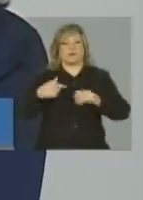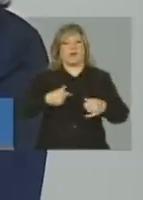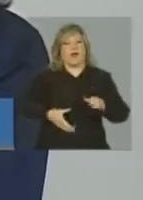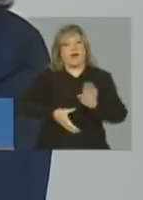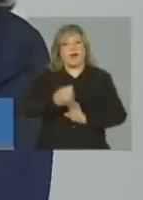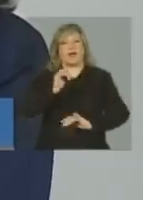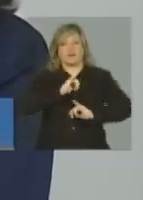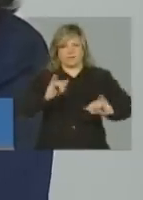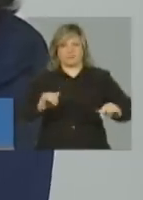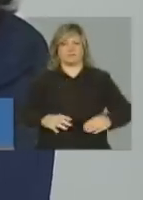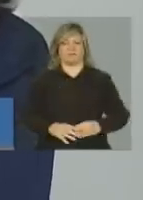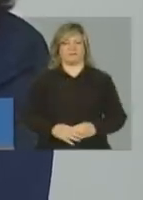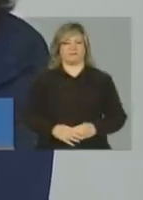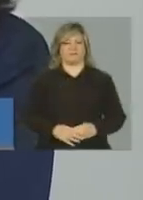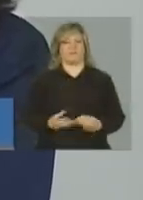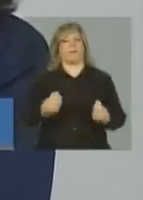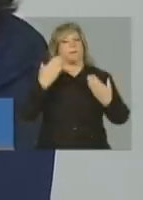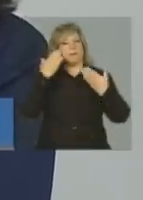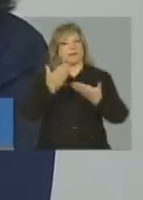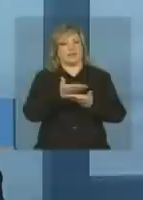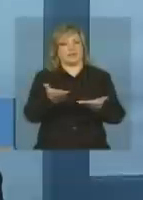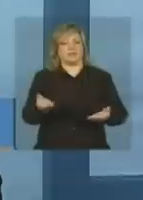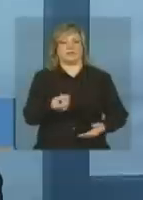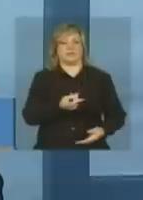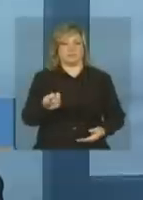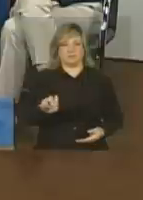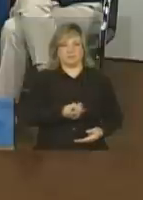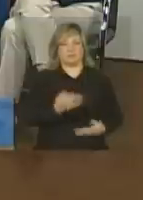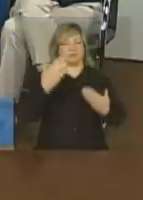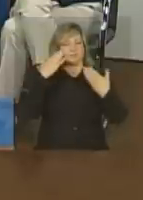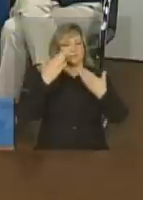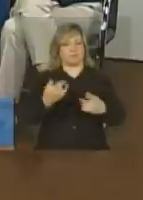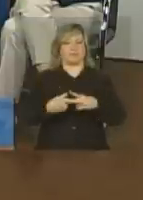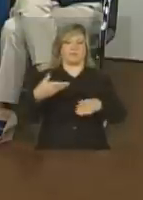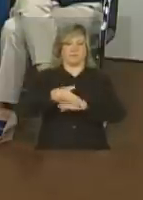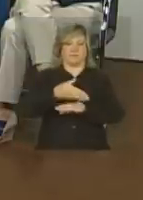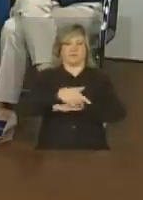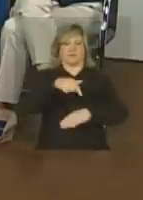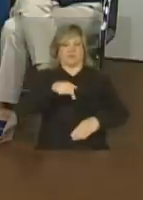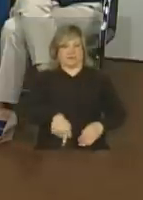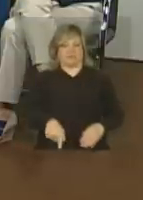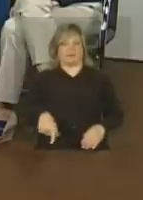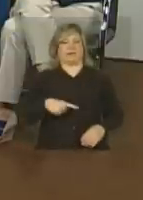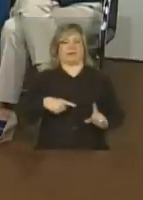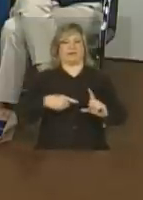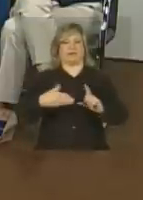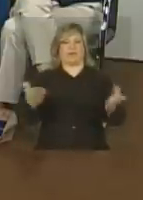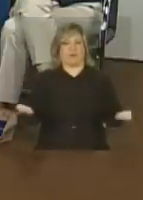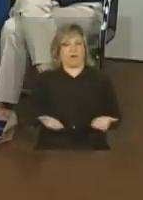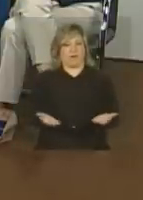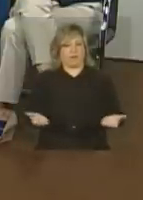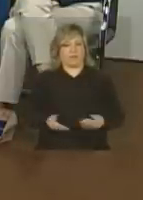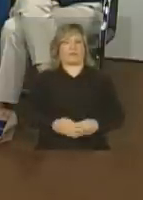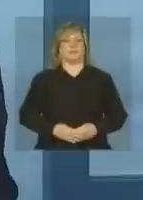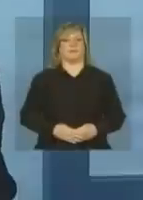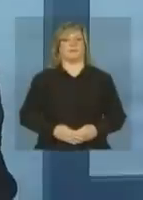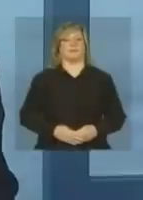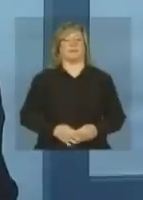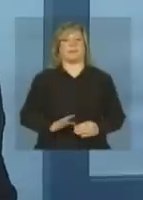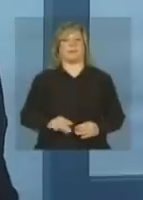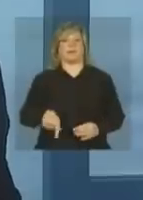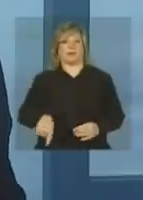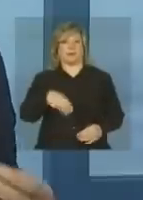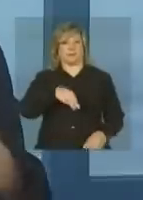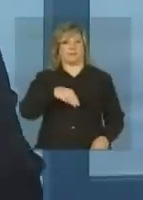deixaria como orientação. Muito obrigada, Carolina. Obrigada. Muito obrigada, Sérgio, pela participação de vocês com a gente na teleconferência de hoje. Obrigada.